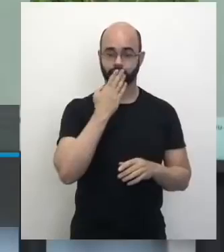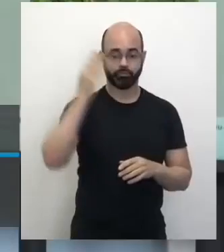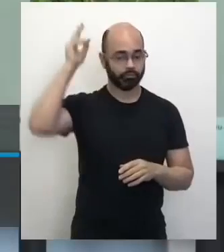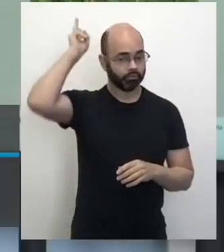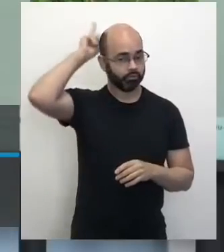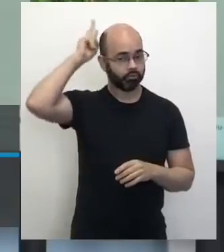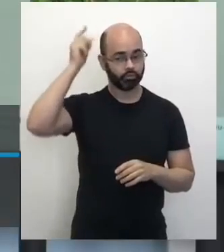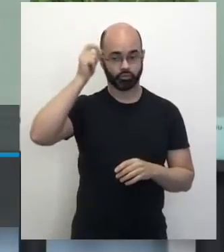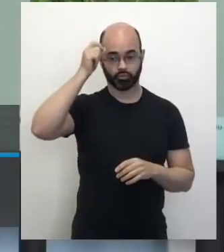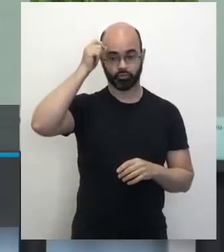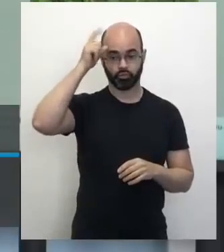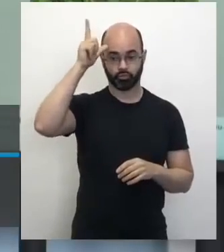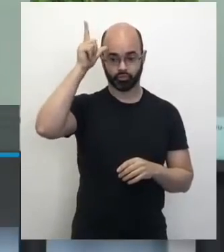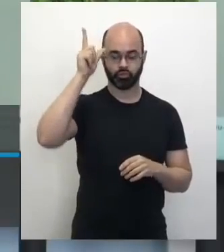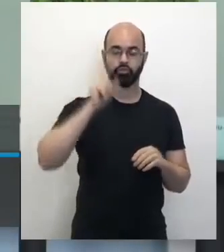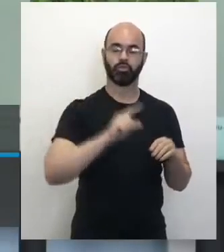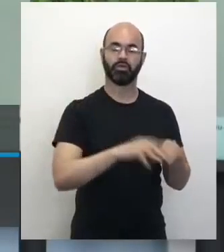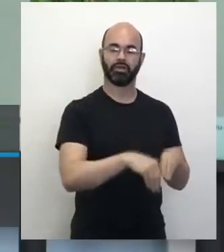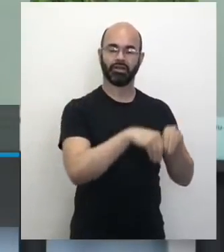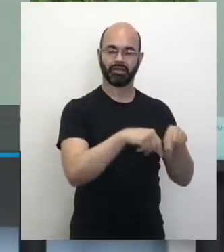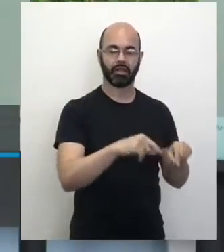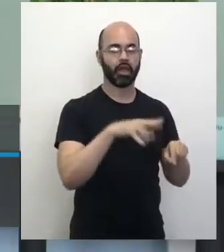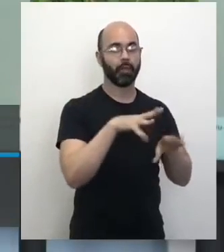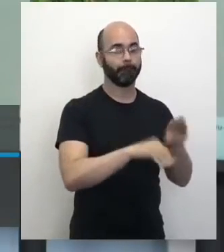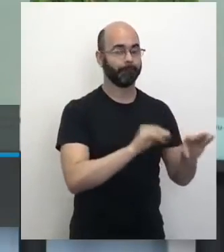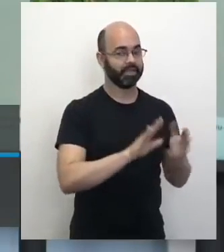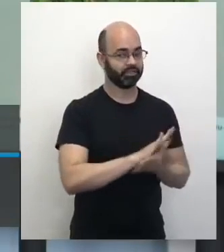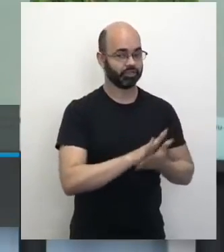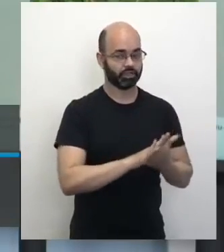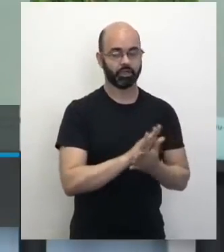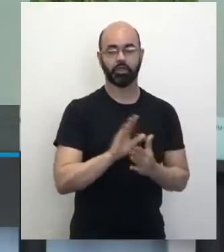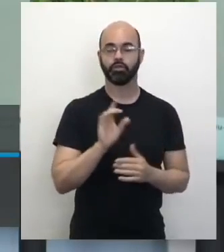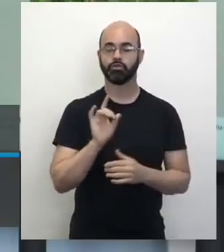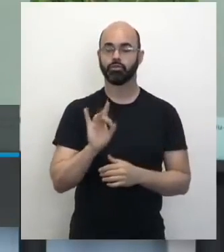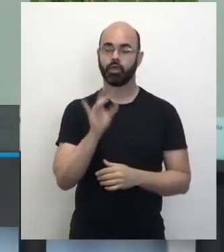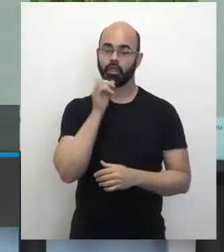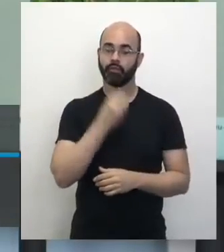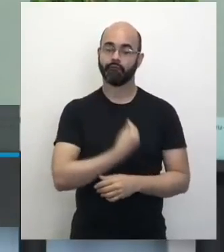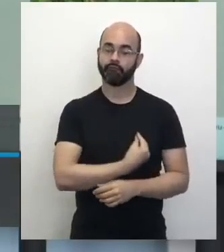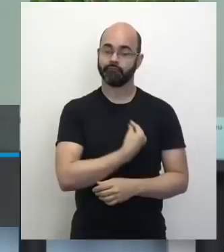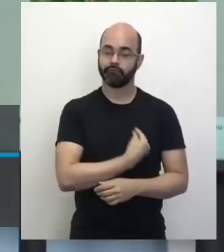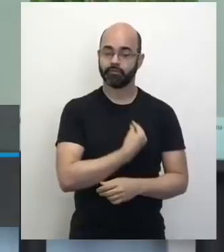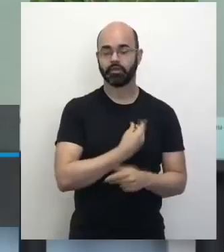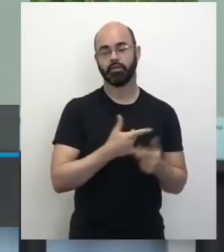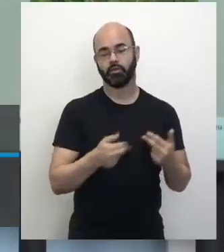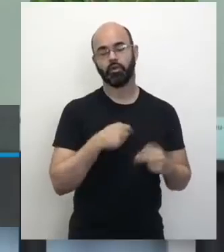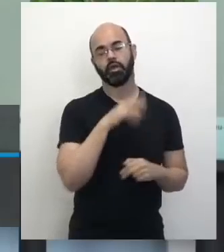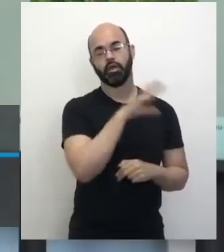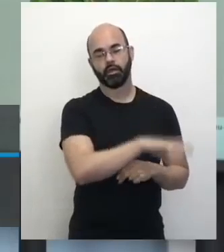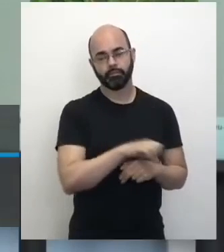indígena, né, não se mexe na terra, a não ser para a subsistência. É importante retratar isso aí, porque há sempre